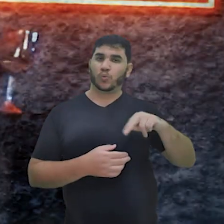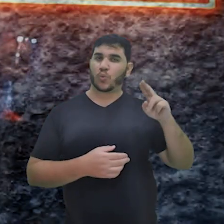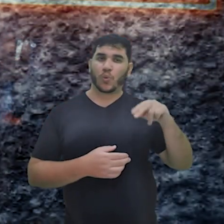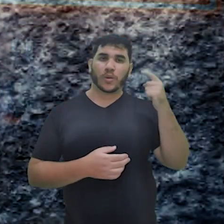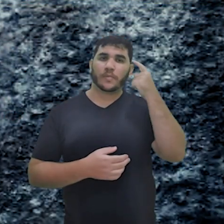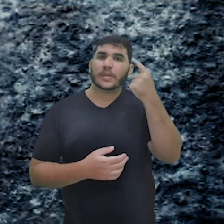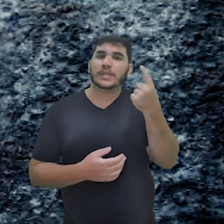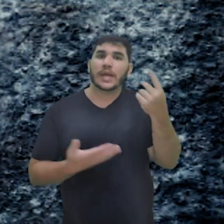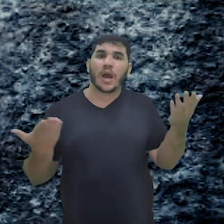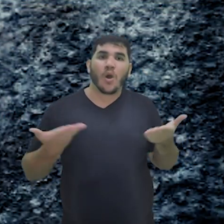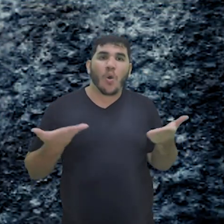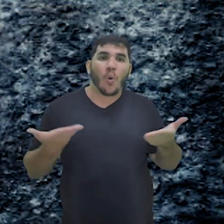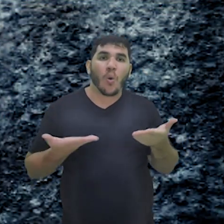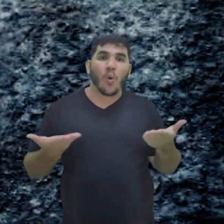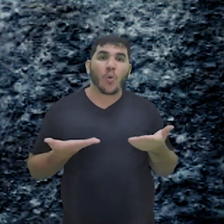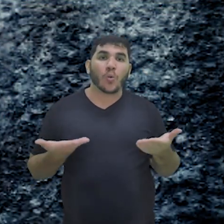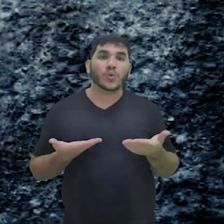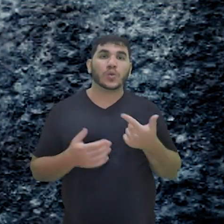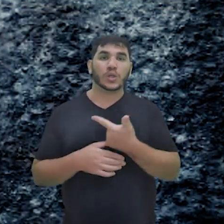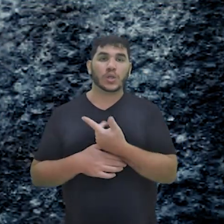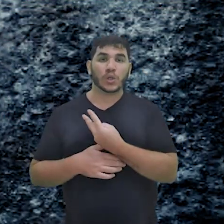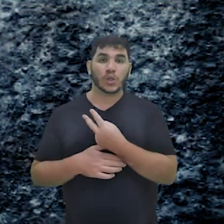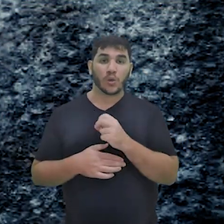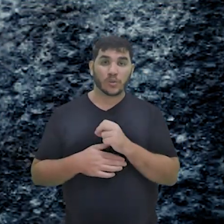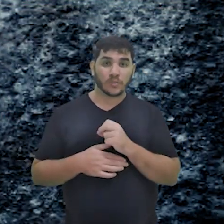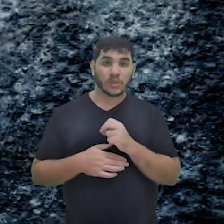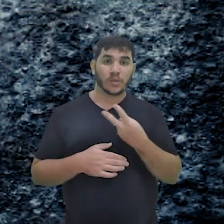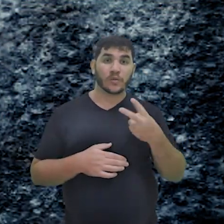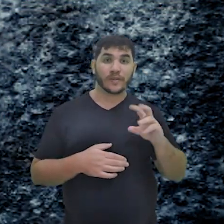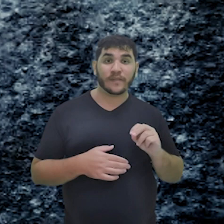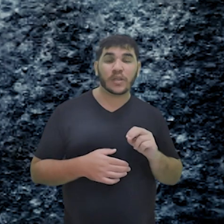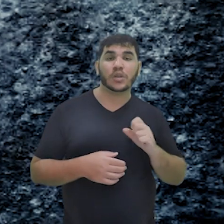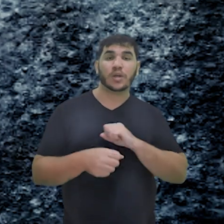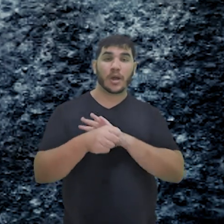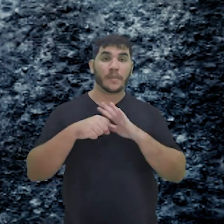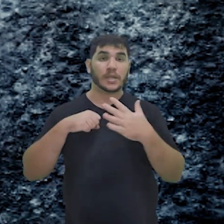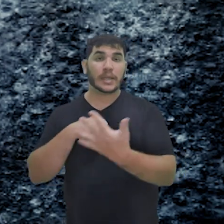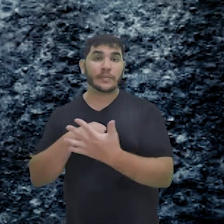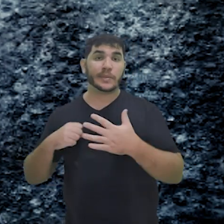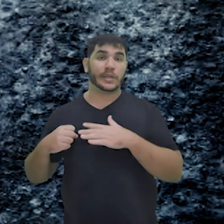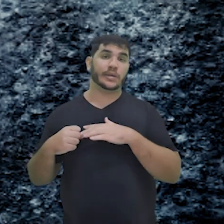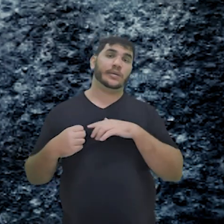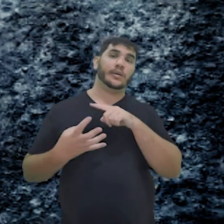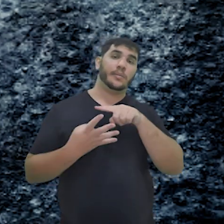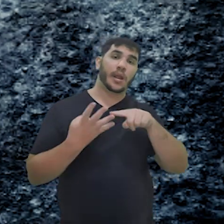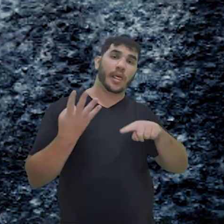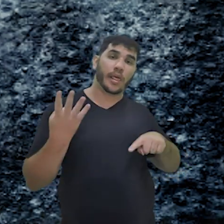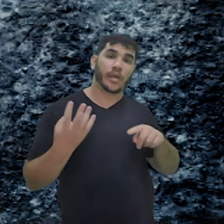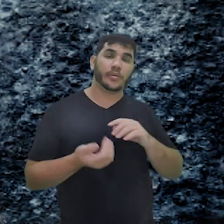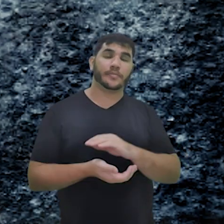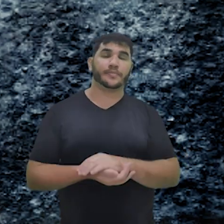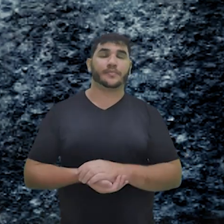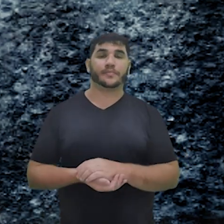imaginei como eu estaria agora em 2020, plena pandemia e tal. Edna Freire. E